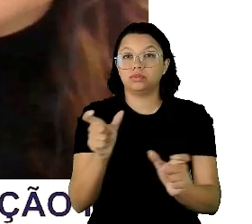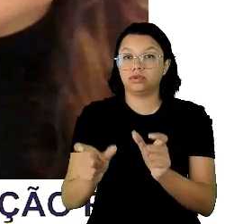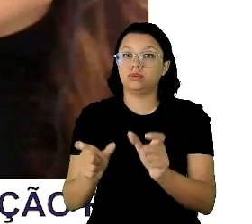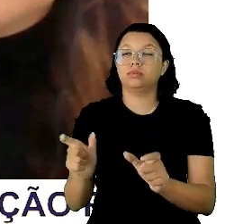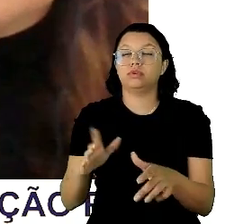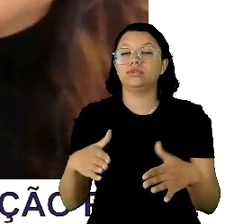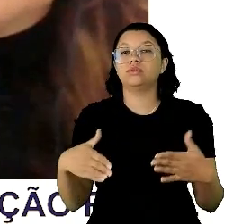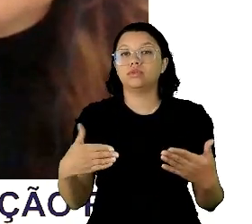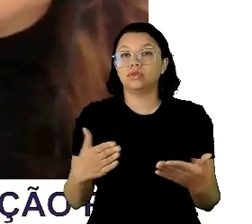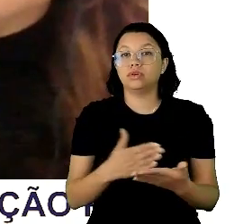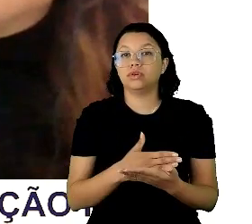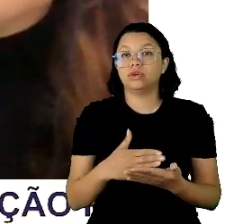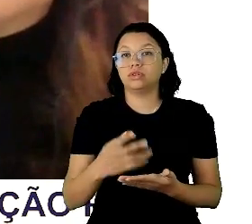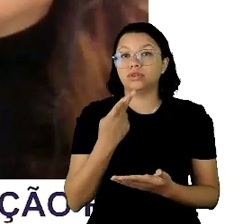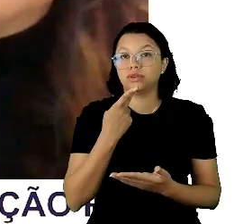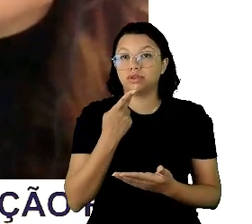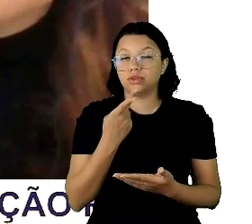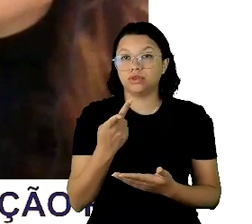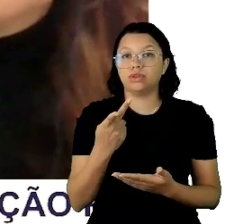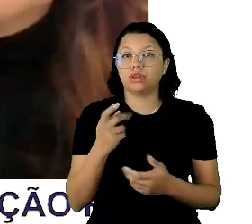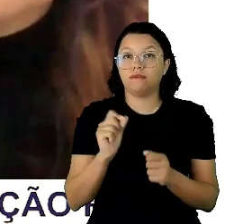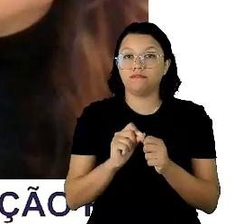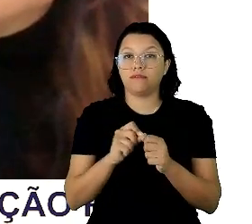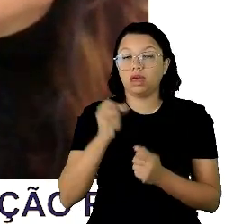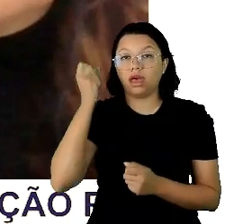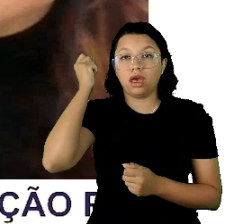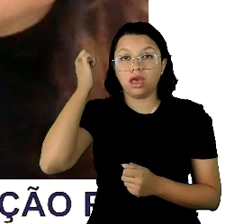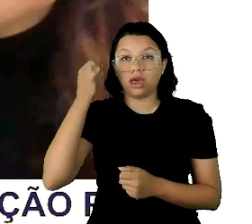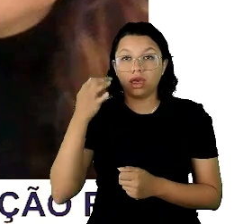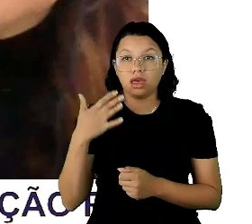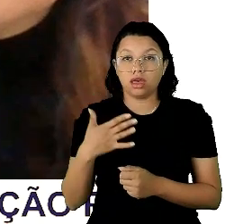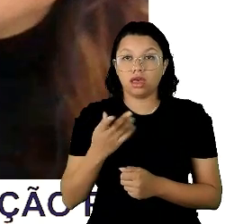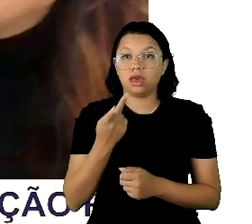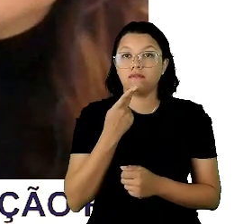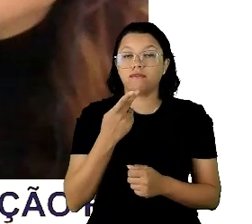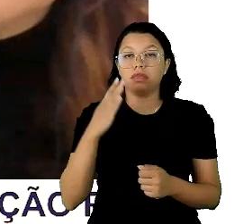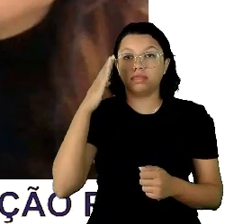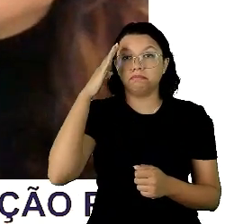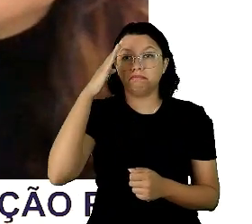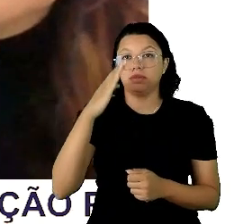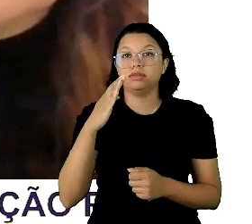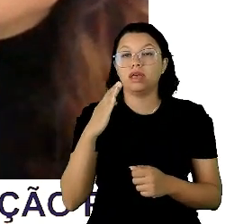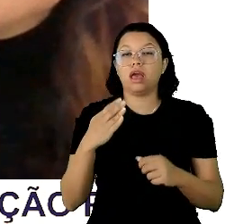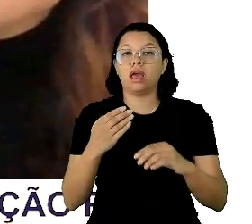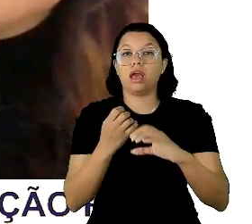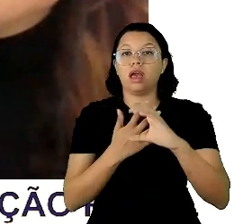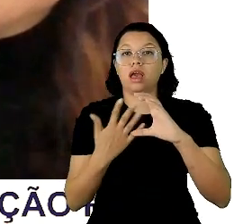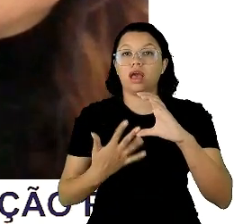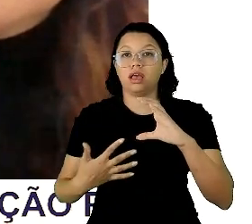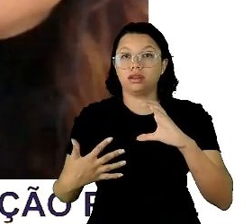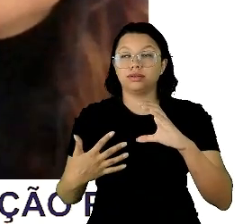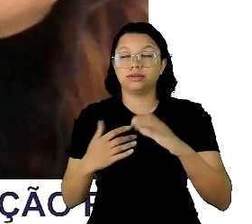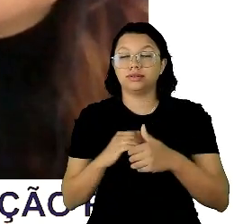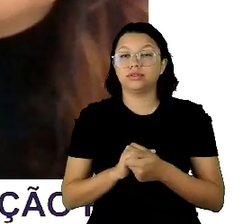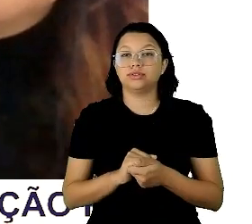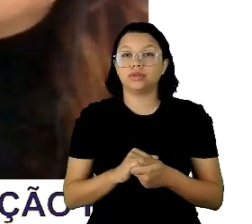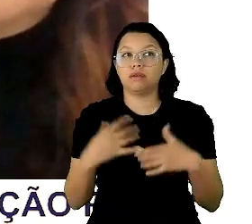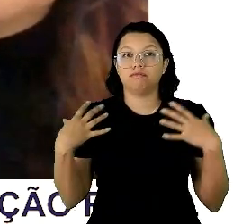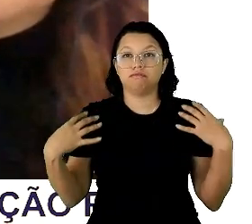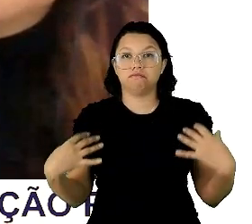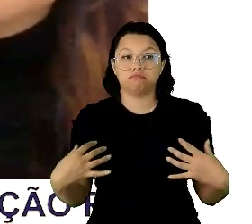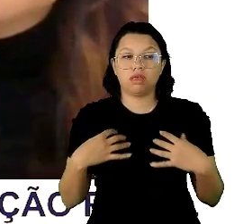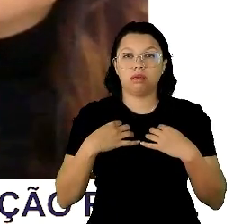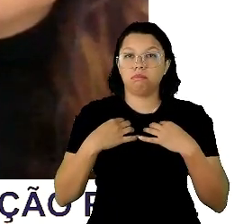sua audiodescrição, descrevendo as suas principais características físicas, vestuário